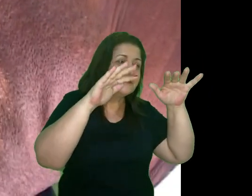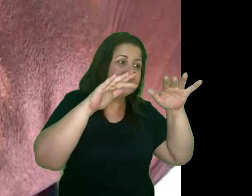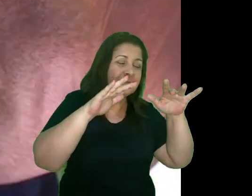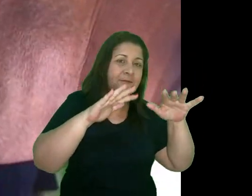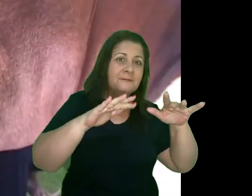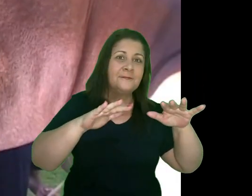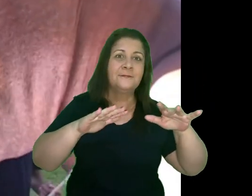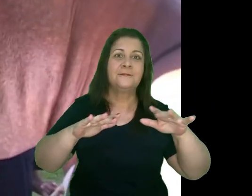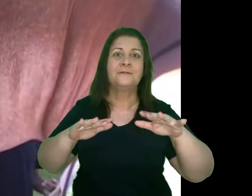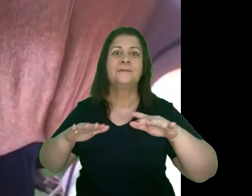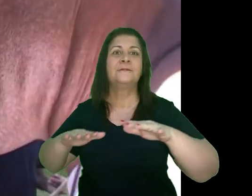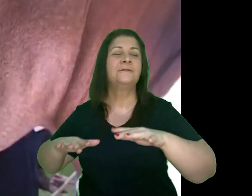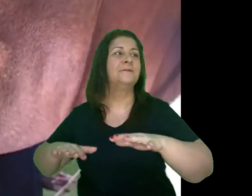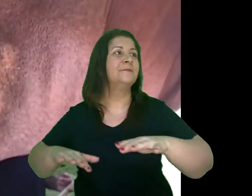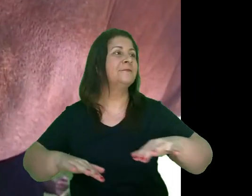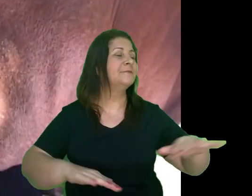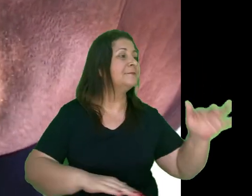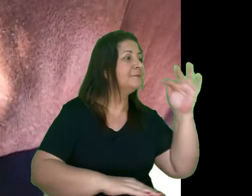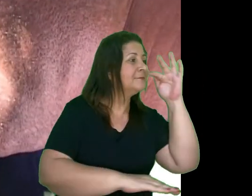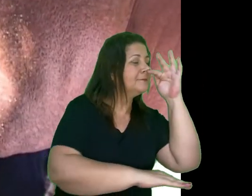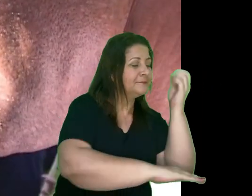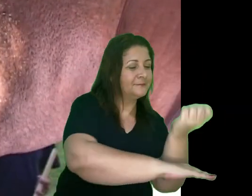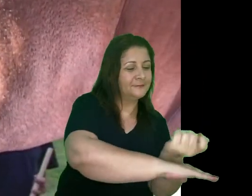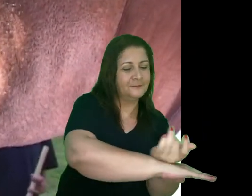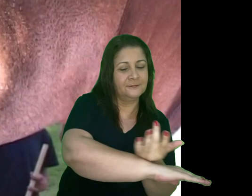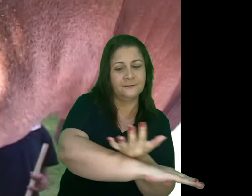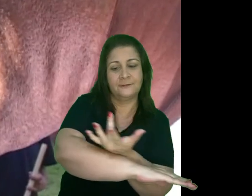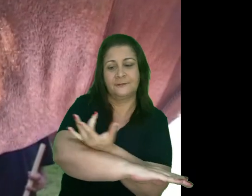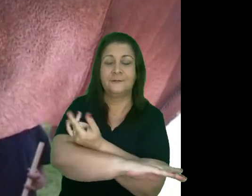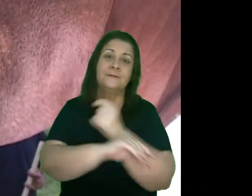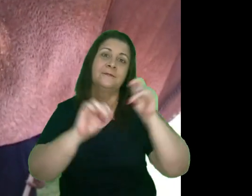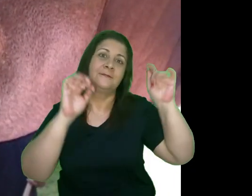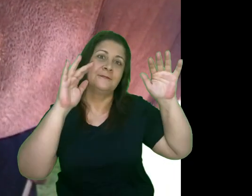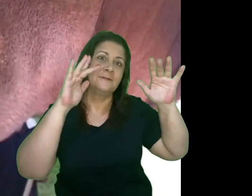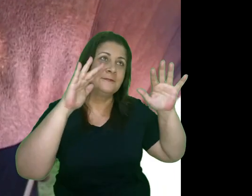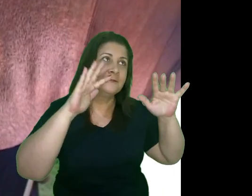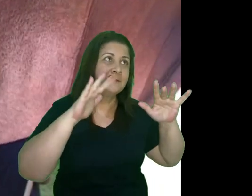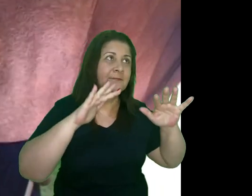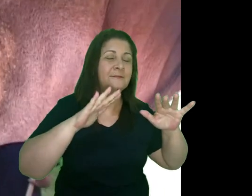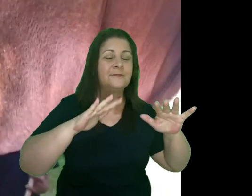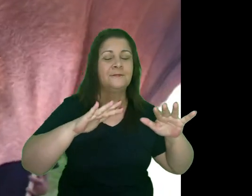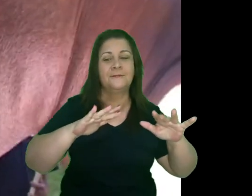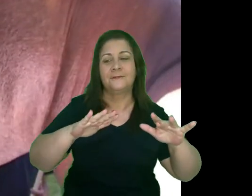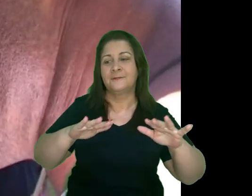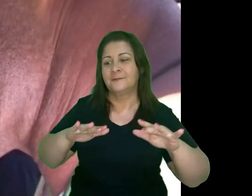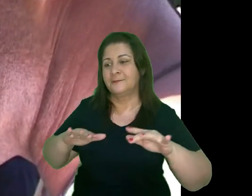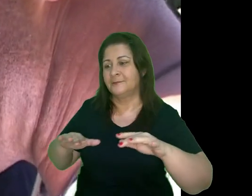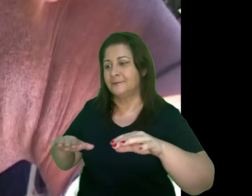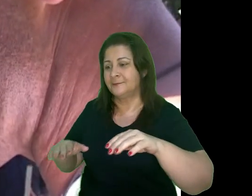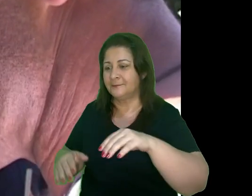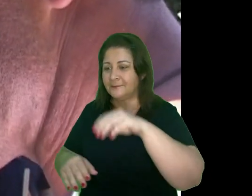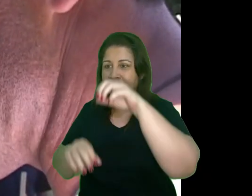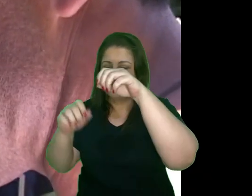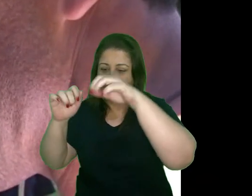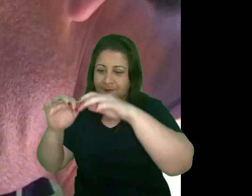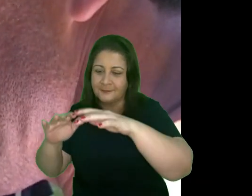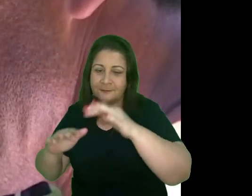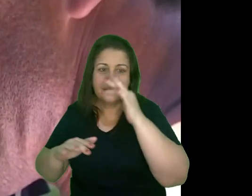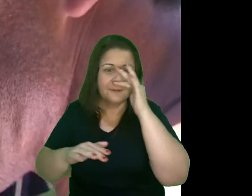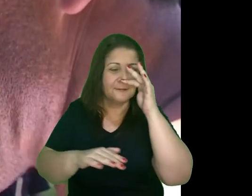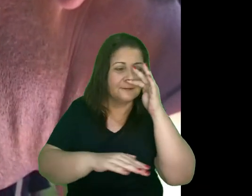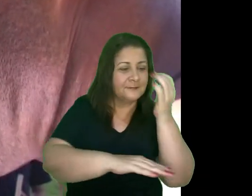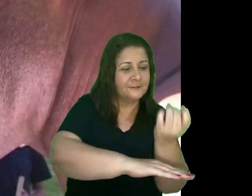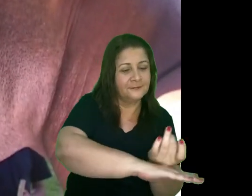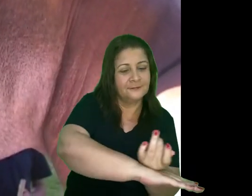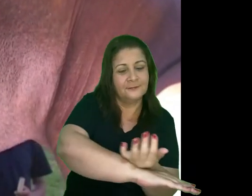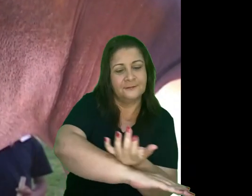sereno, cai. Eu deito no jardim, cai sereno, cai. Deito no vento da